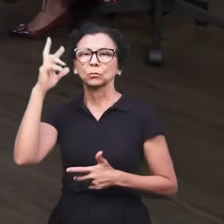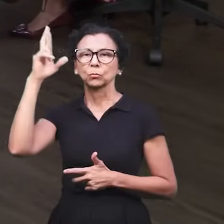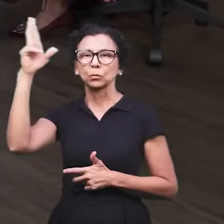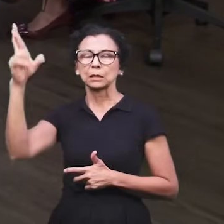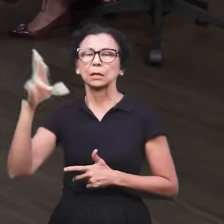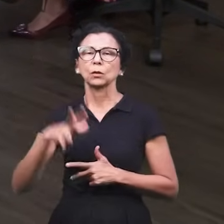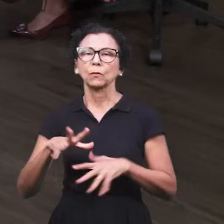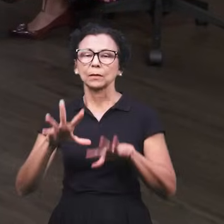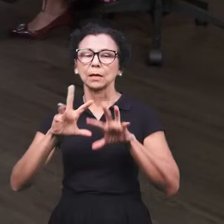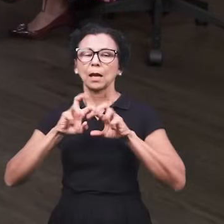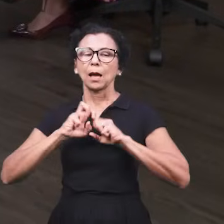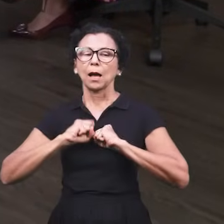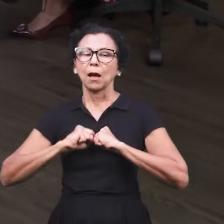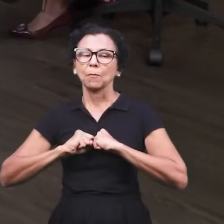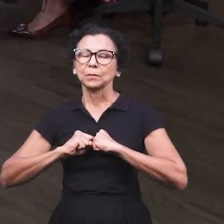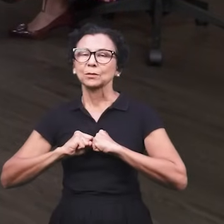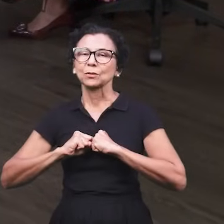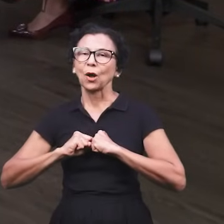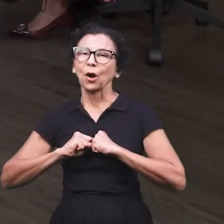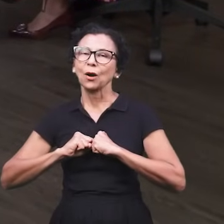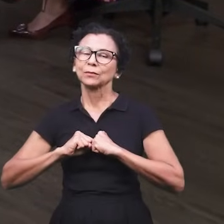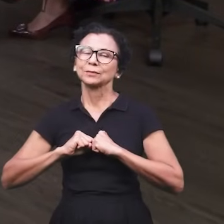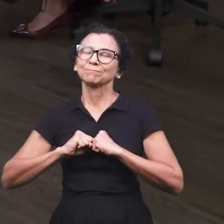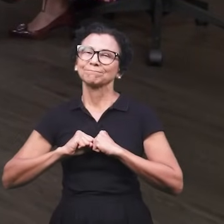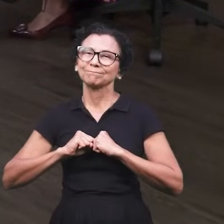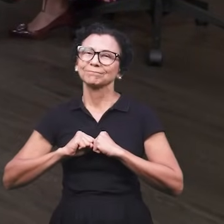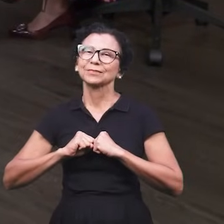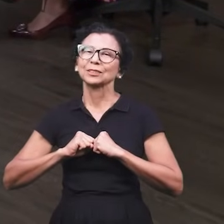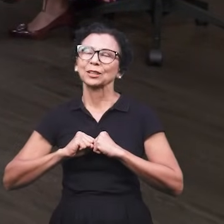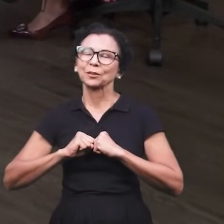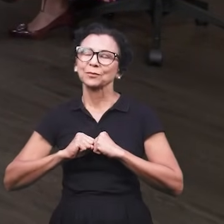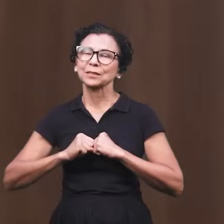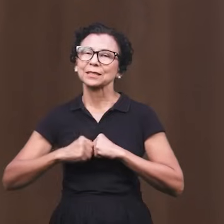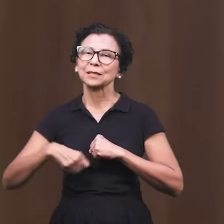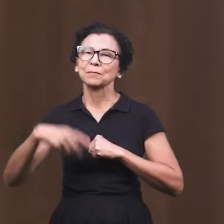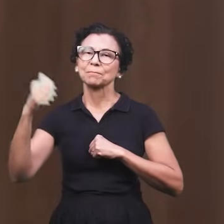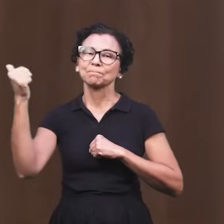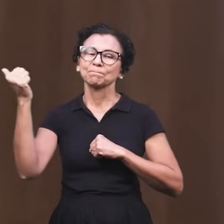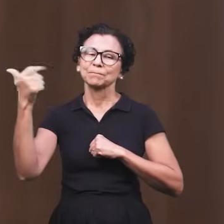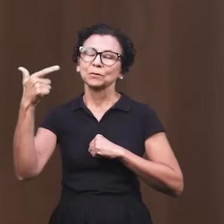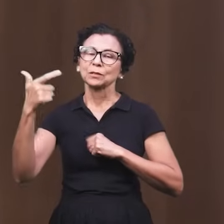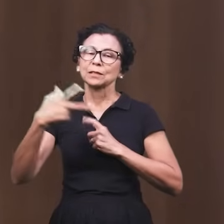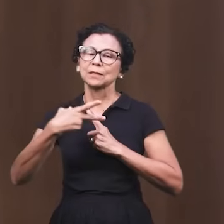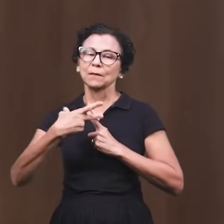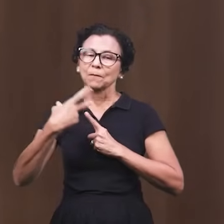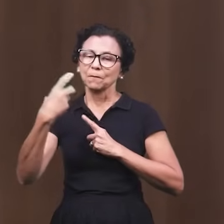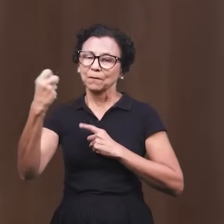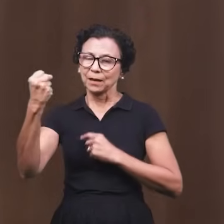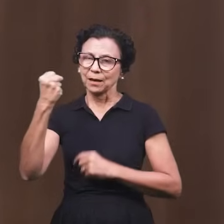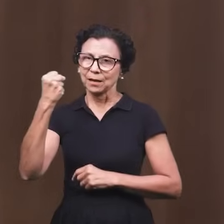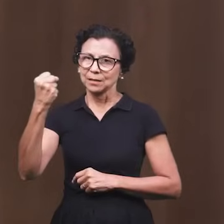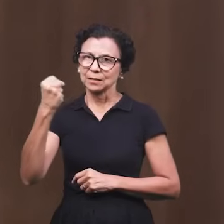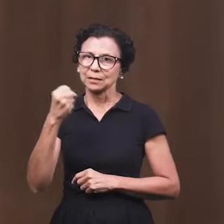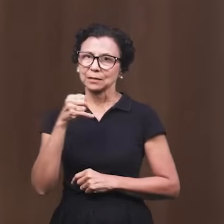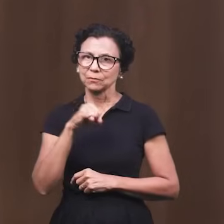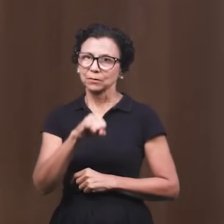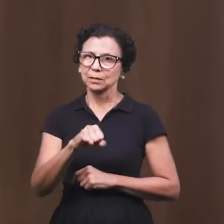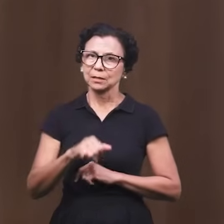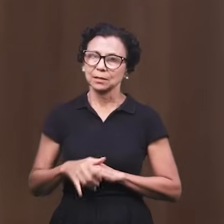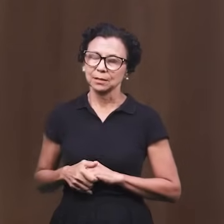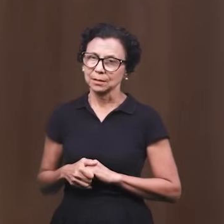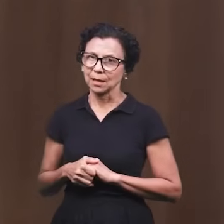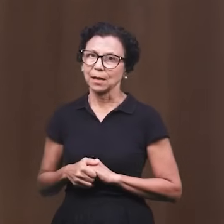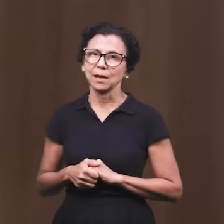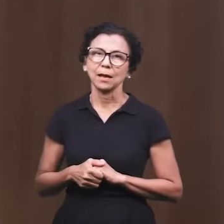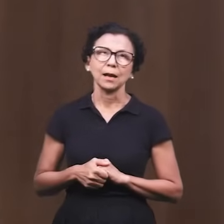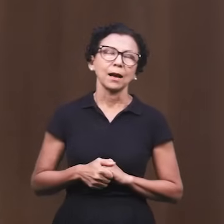as más conversações corrompem os bons costumes, não é isso? Se você está seguindo alguém